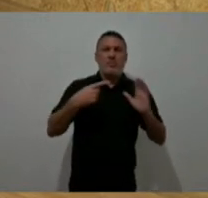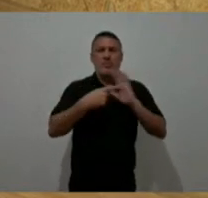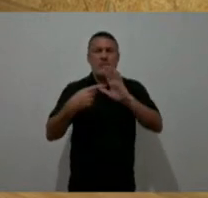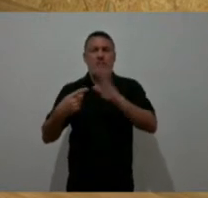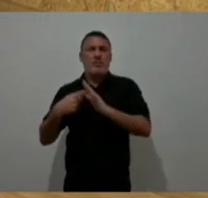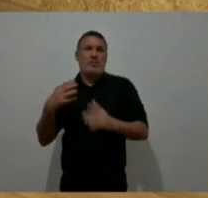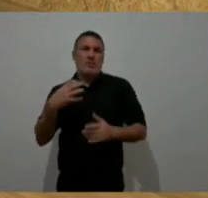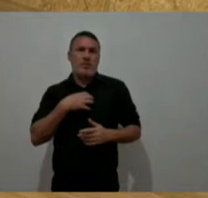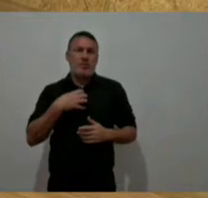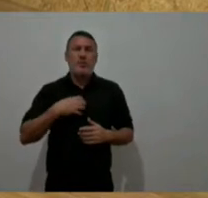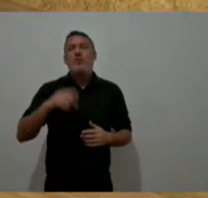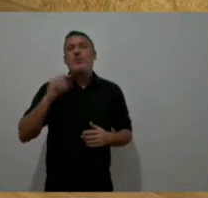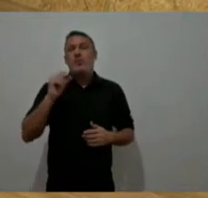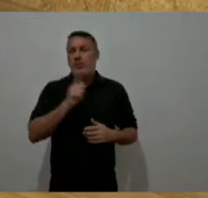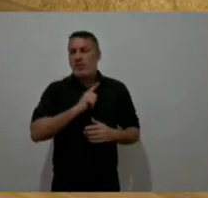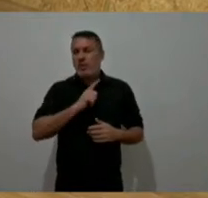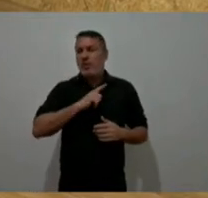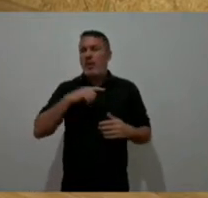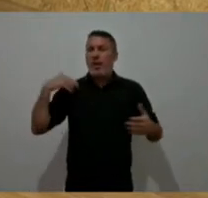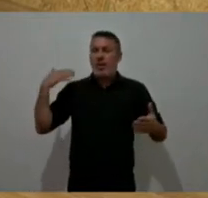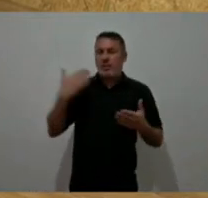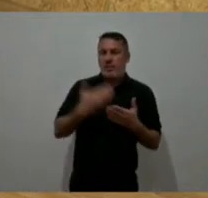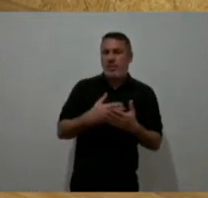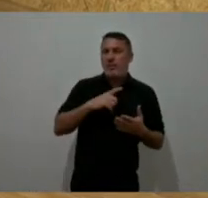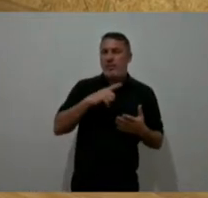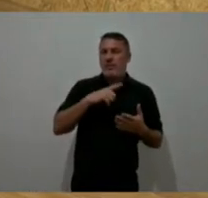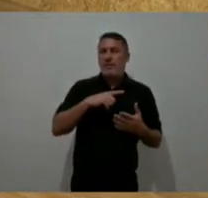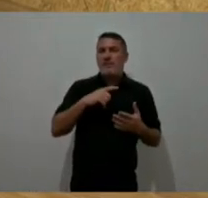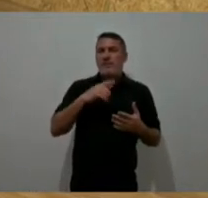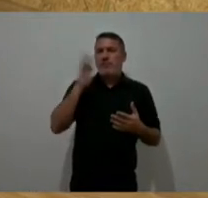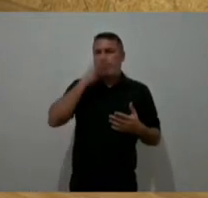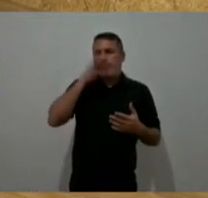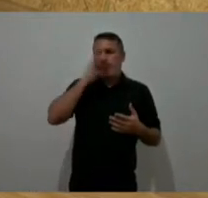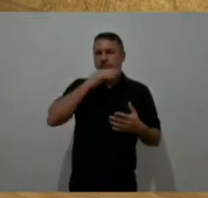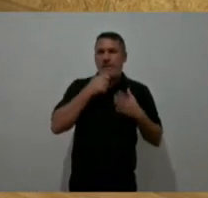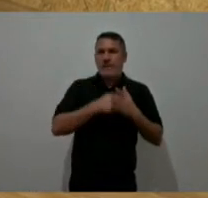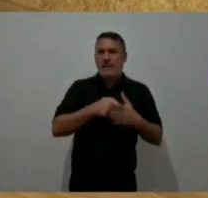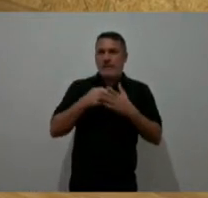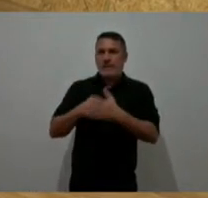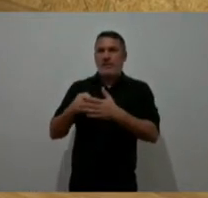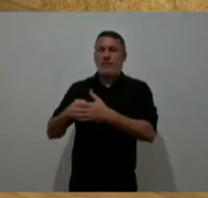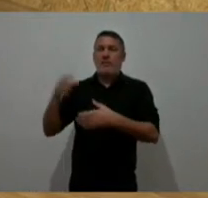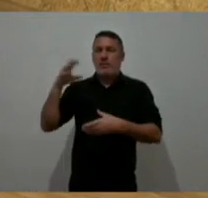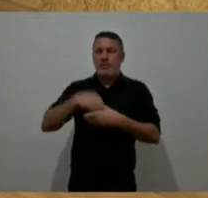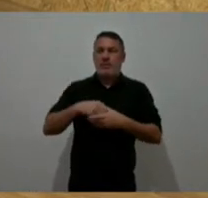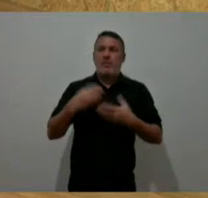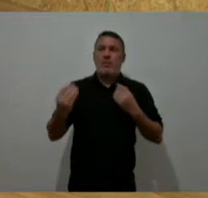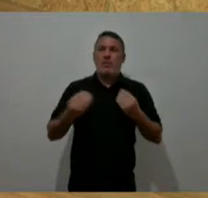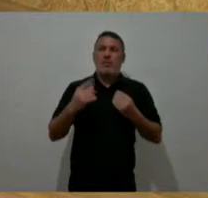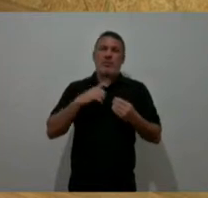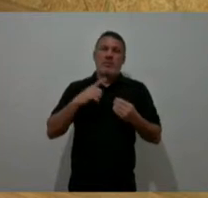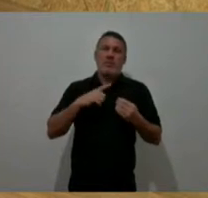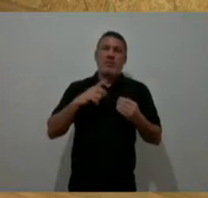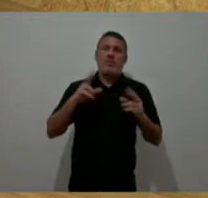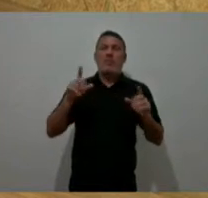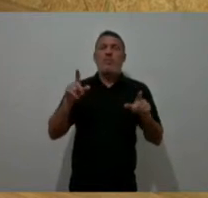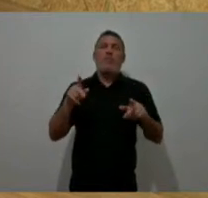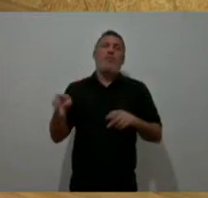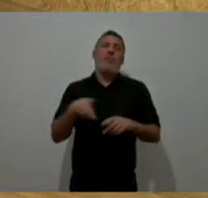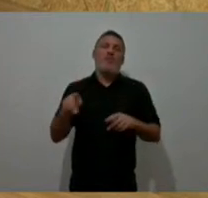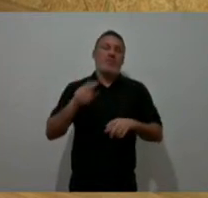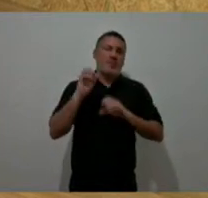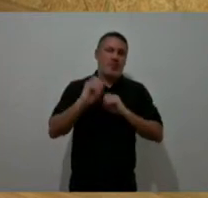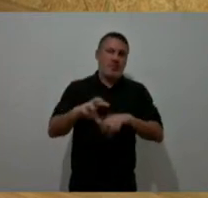Ainda existe uma resistência muito grande por parte de boa parte dos docentes do nosso país, dos